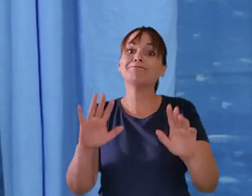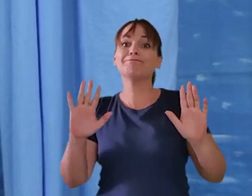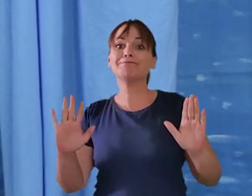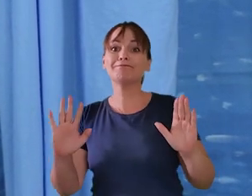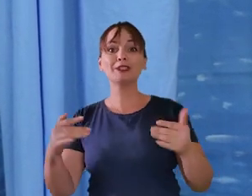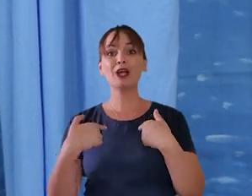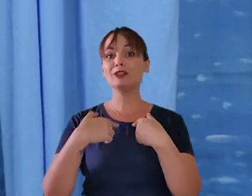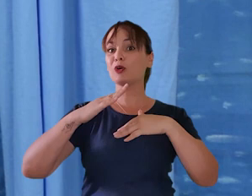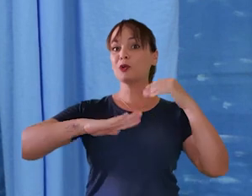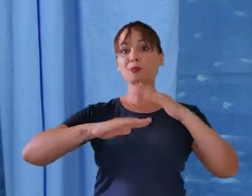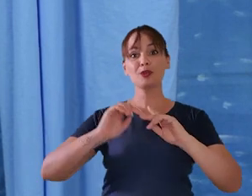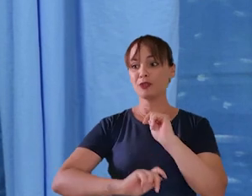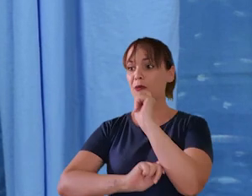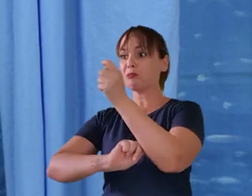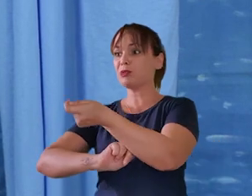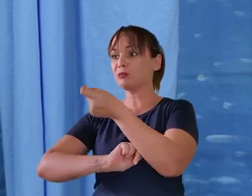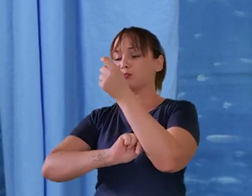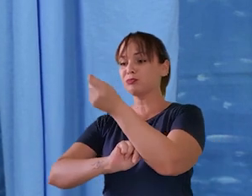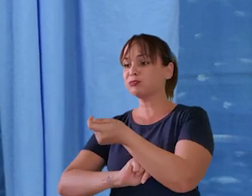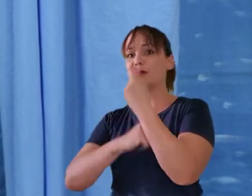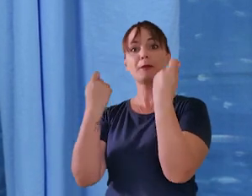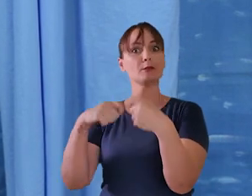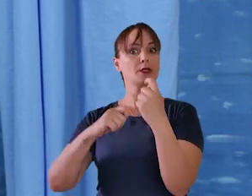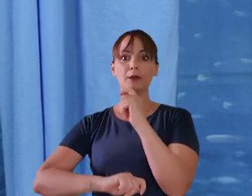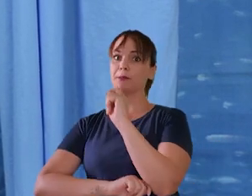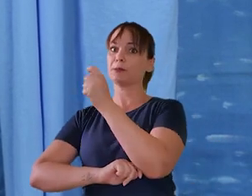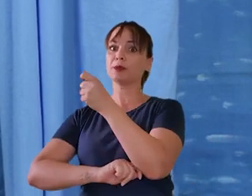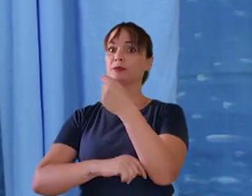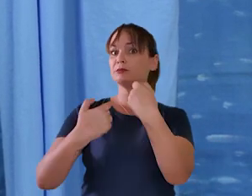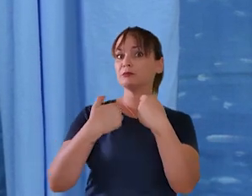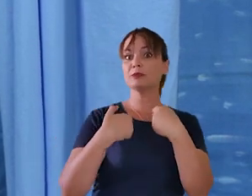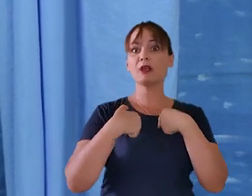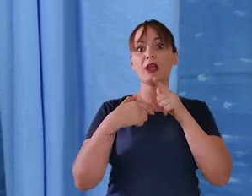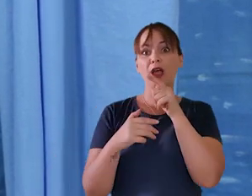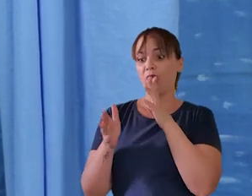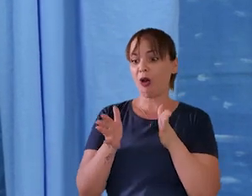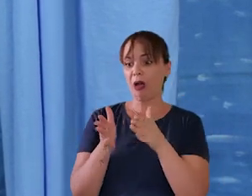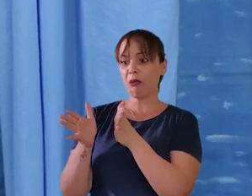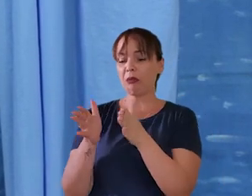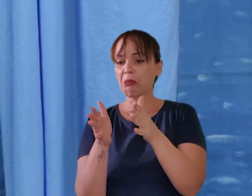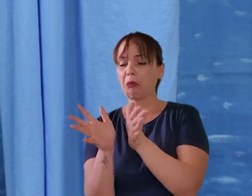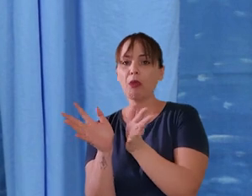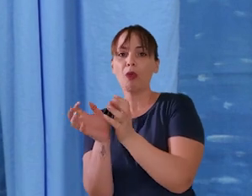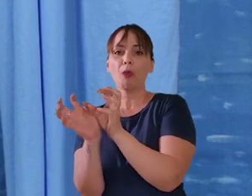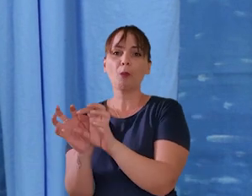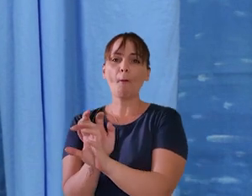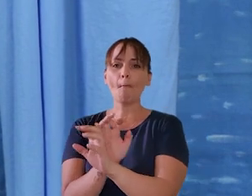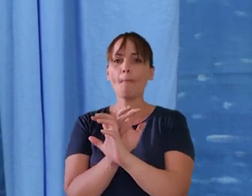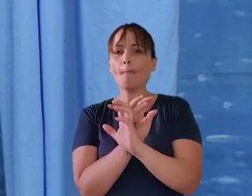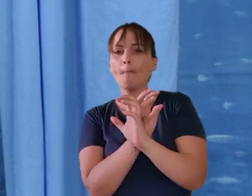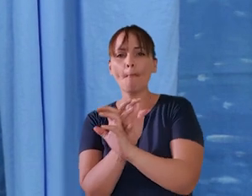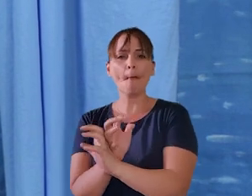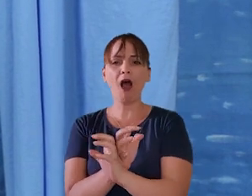sou pescador, oi menina, tenho que pescar. O rio vai-se embora, peixe